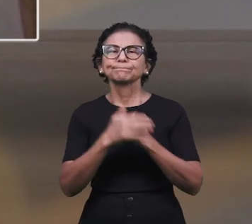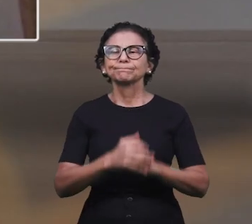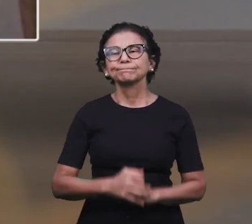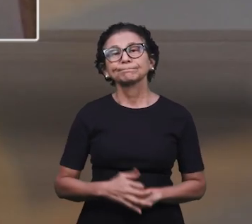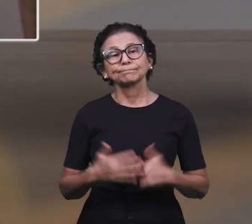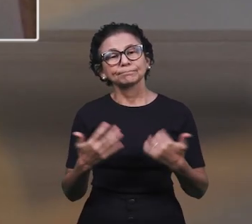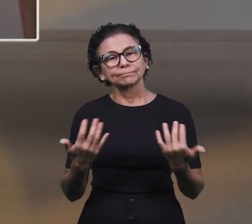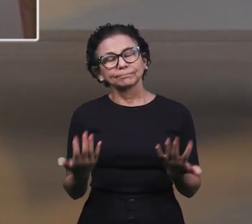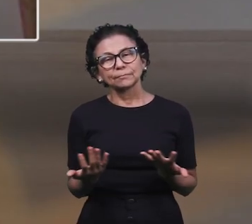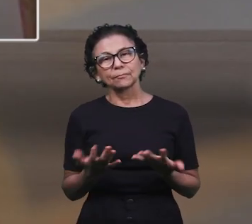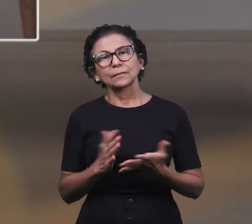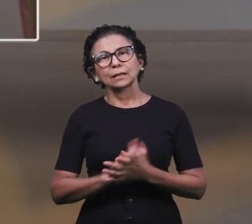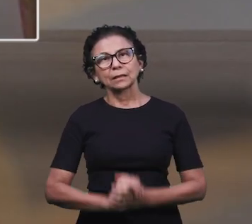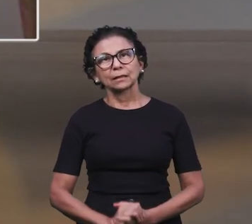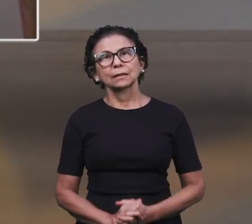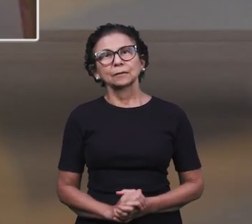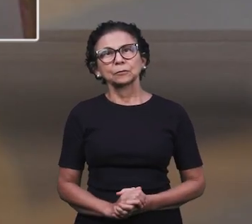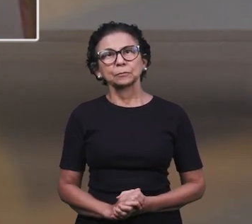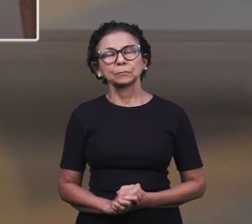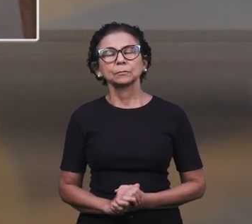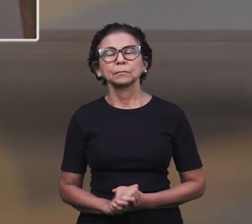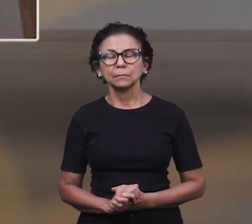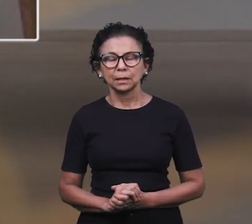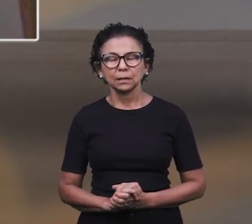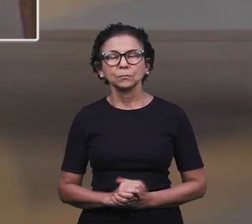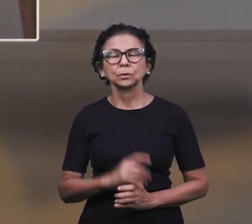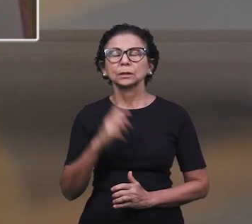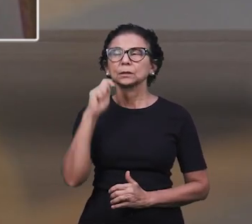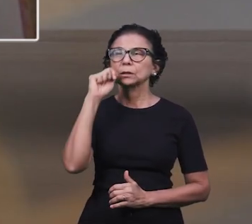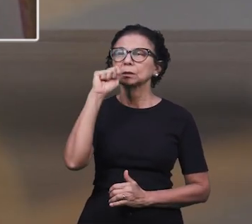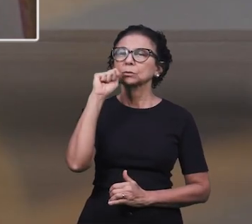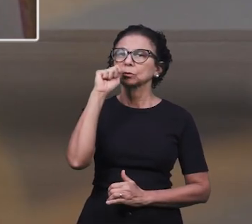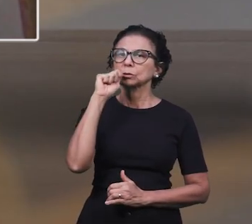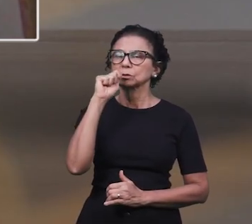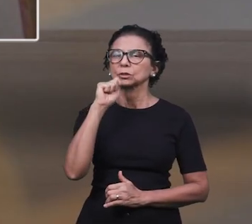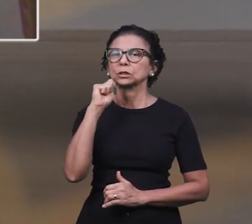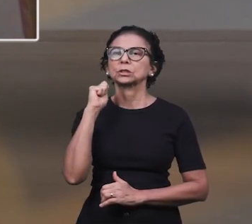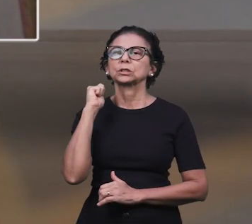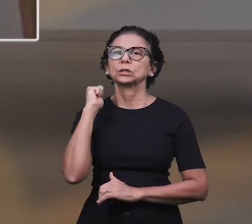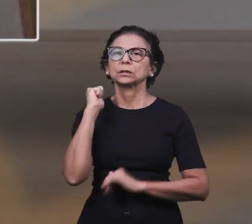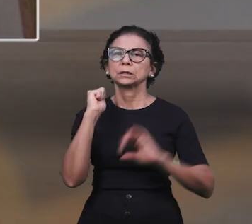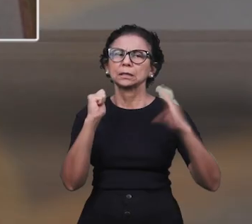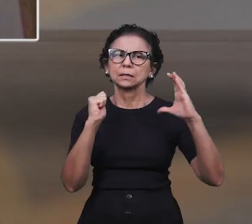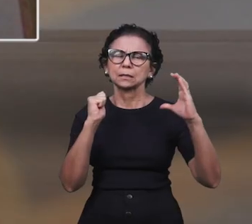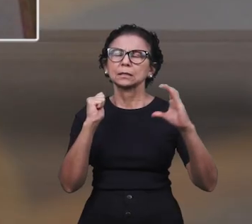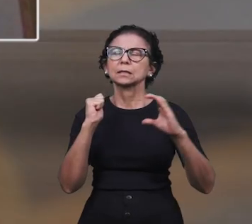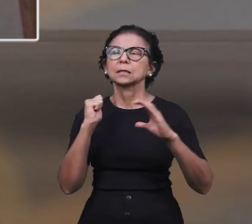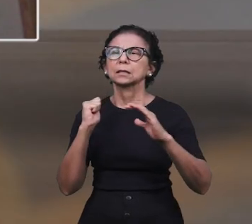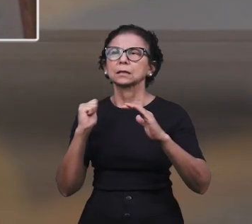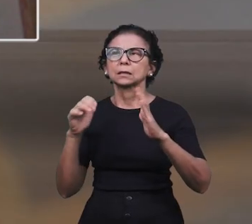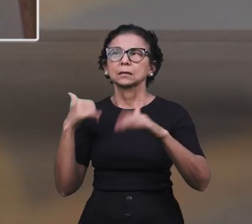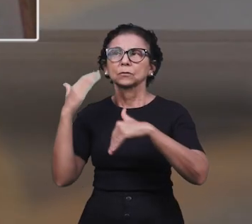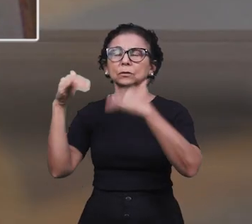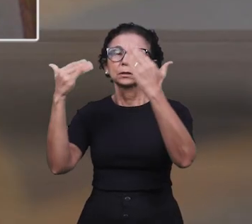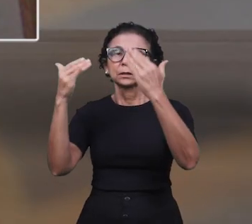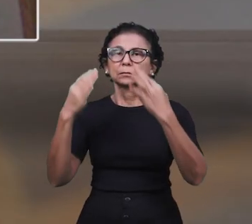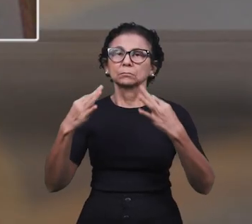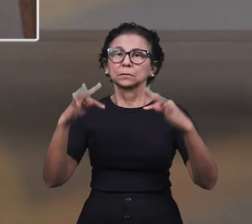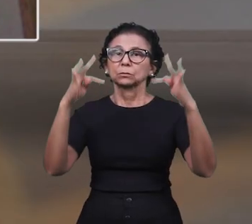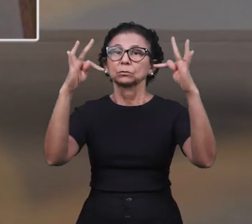isso, apesar da ciência odontológica estar evoluindo muito rápido, com tecnologias cada vez mais de